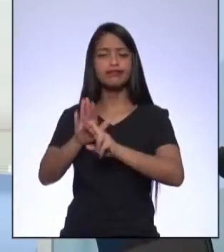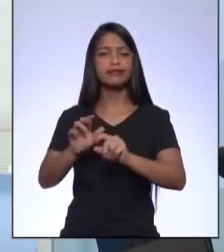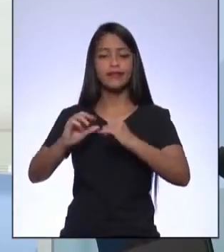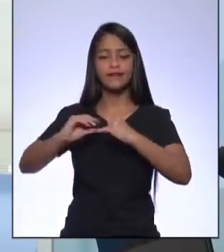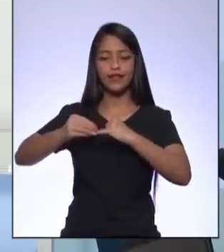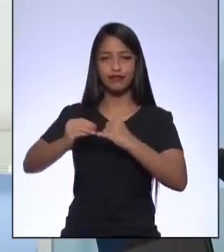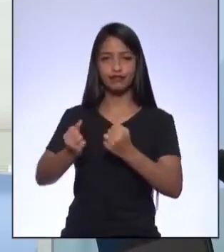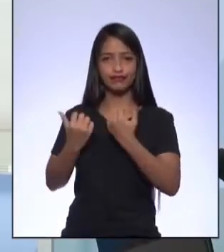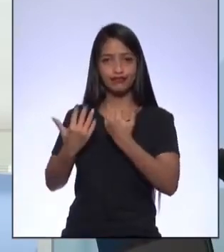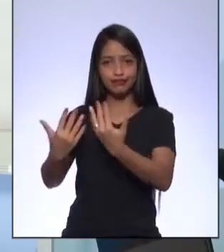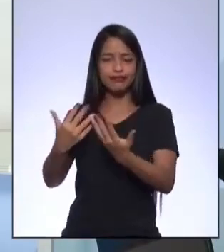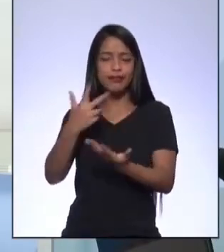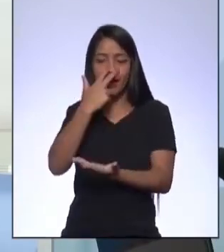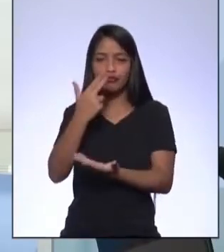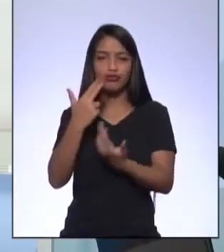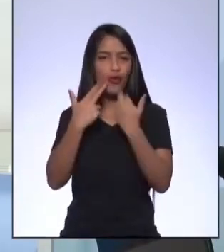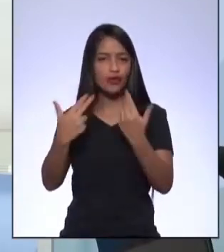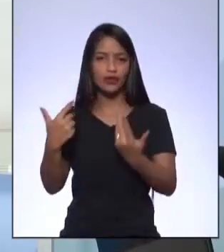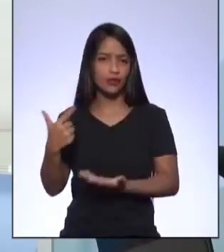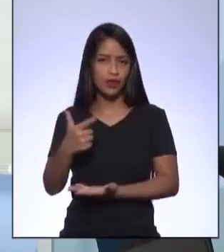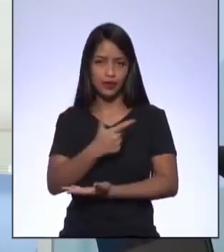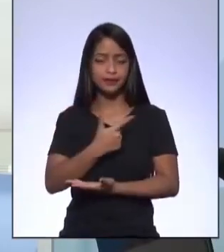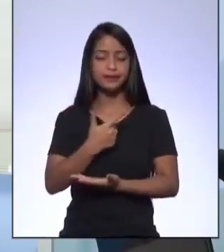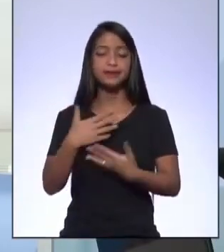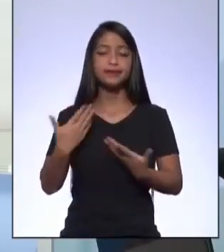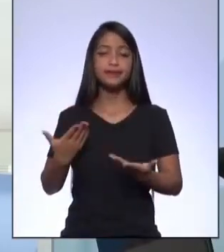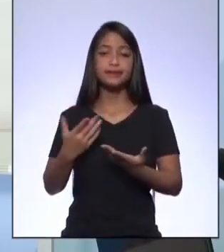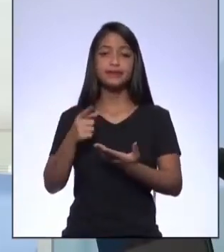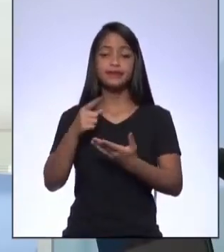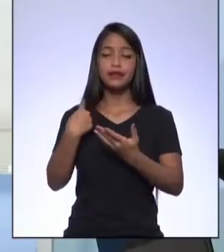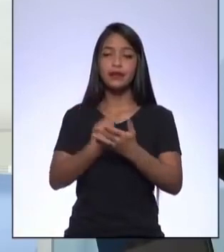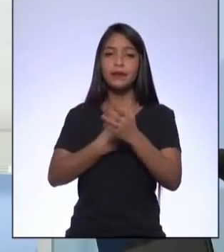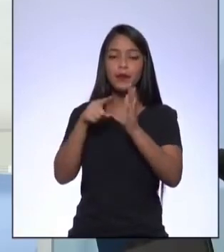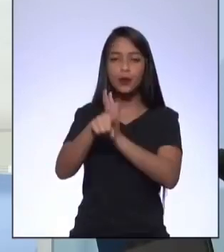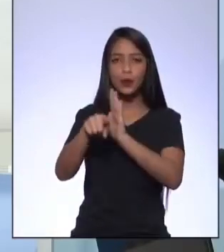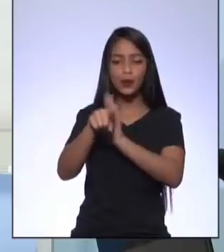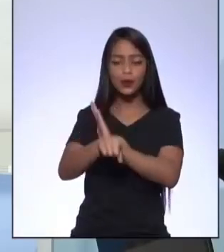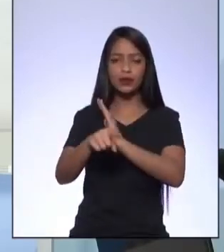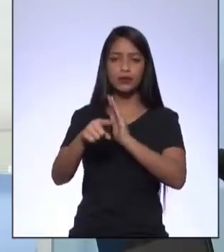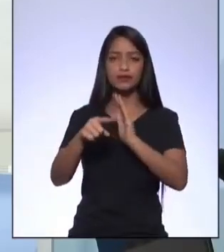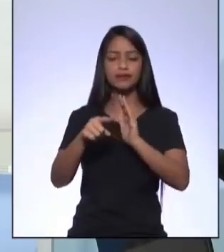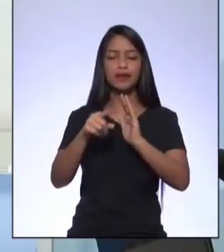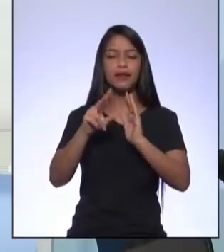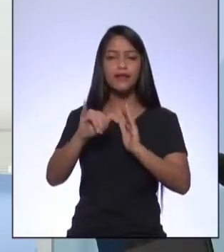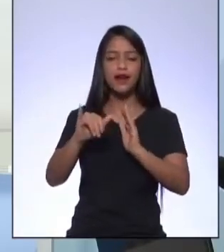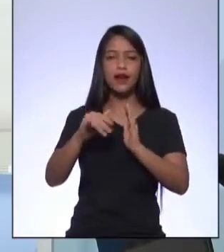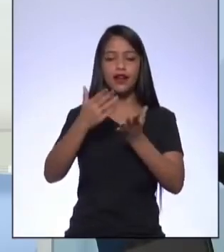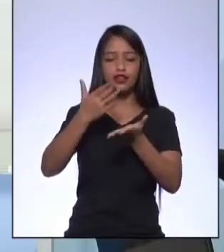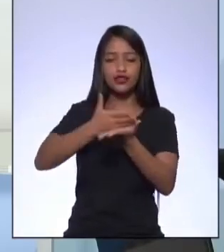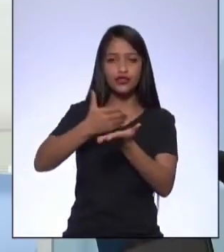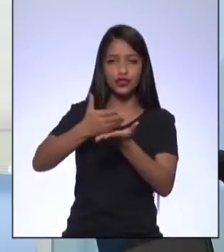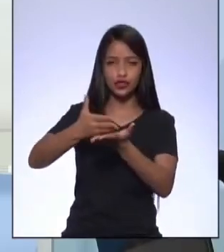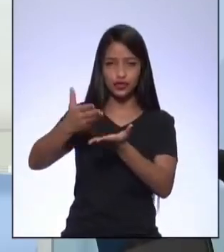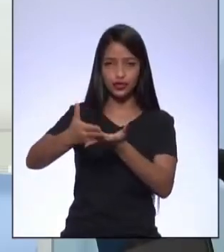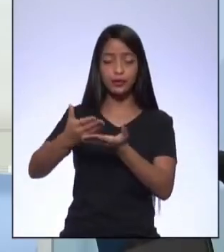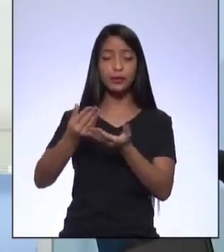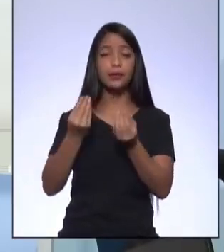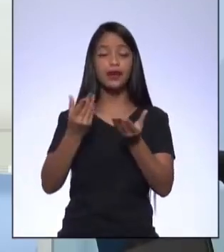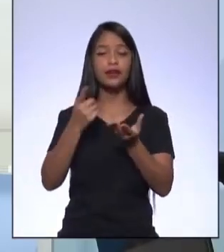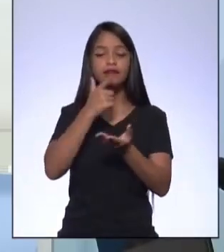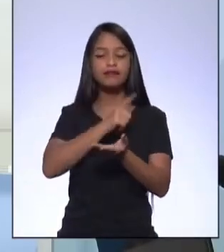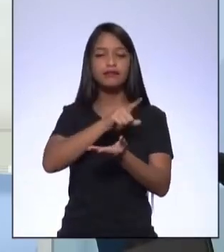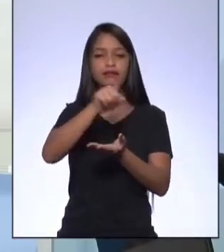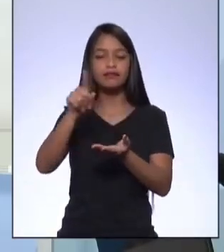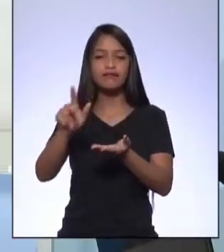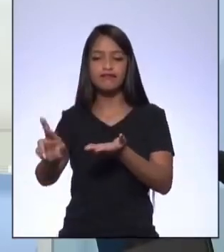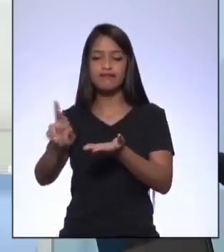novidade. Tá? A gente colocou as perguntas em sequência, mas a gente vai fracionar as perguntas para facilitar